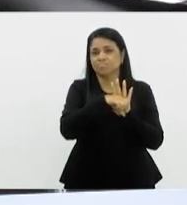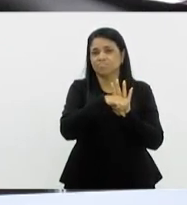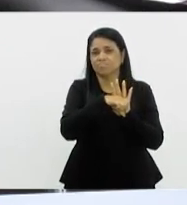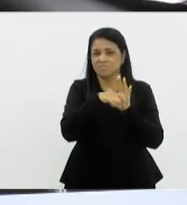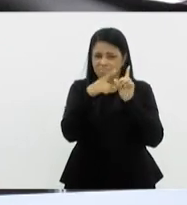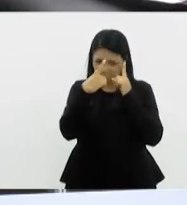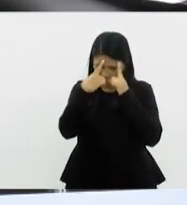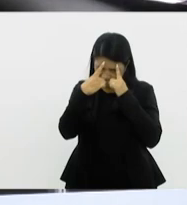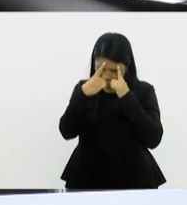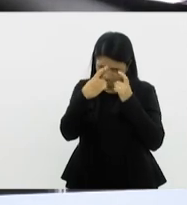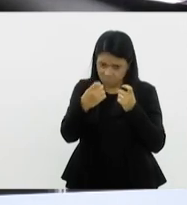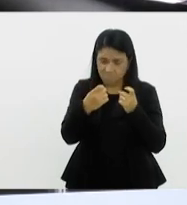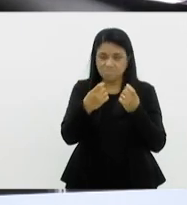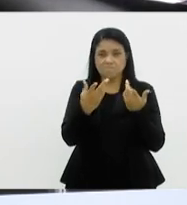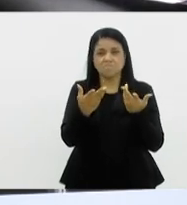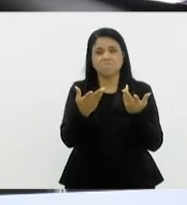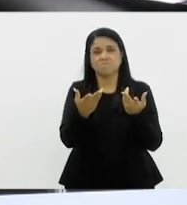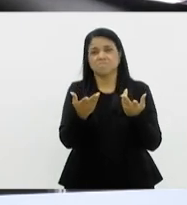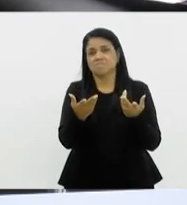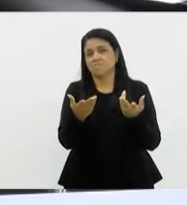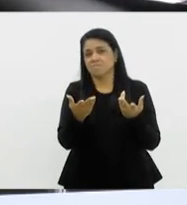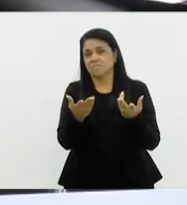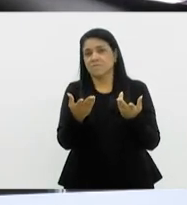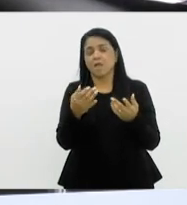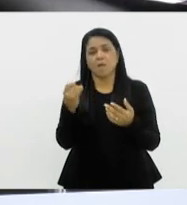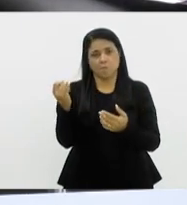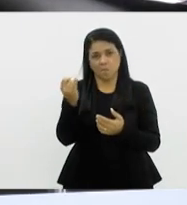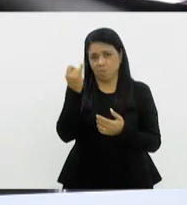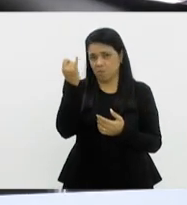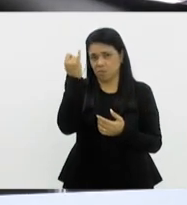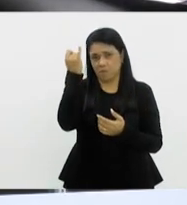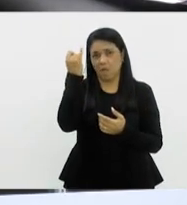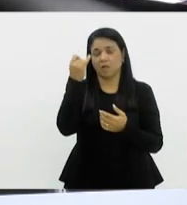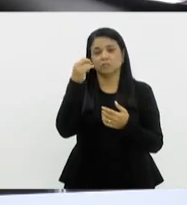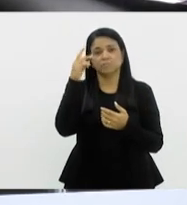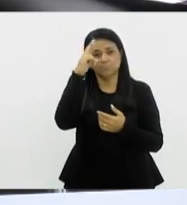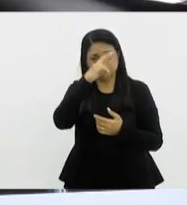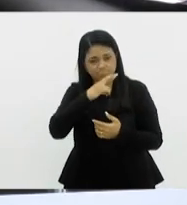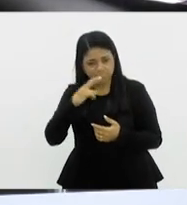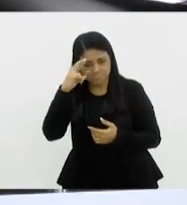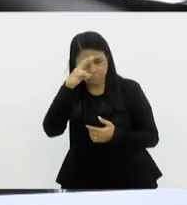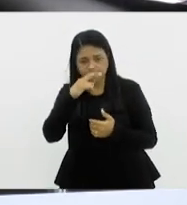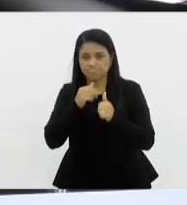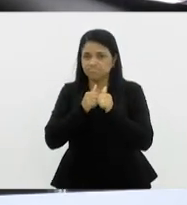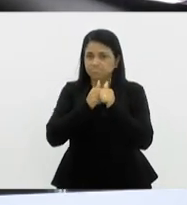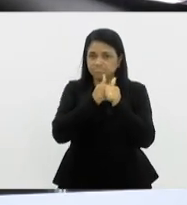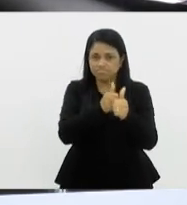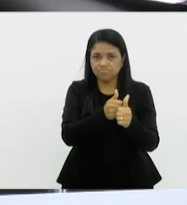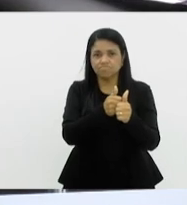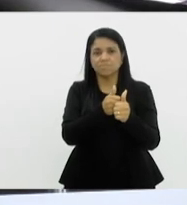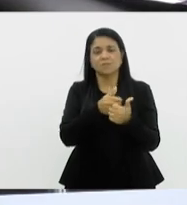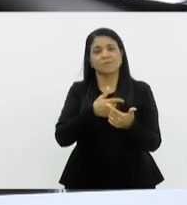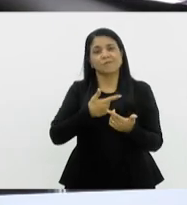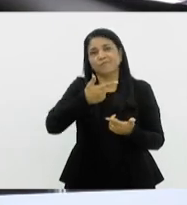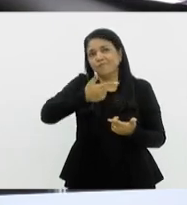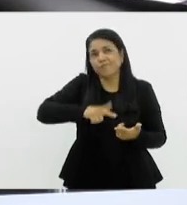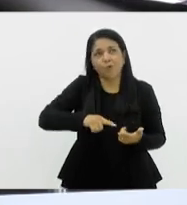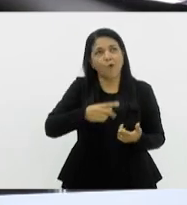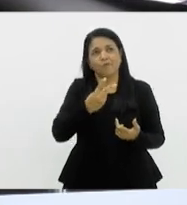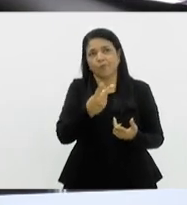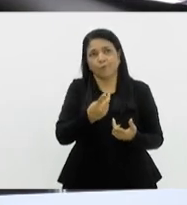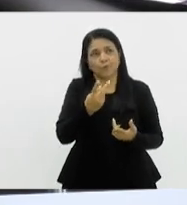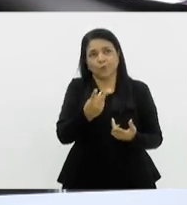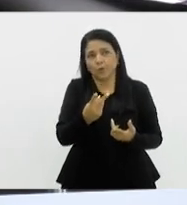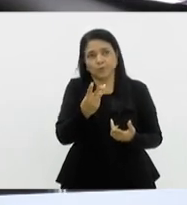agressivo maior, né, porque é importante esse monitoramento, reincidência. E reincidência, em casos